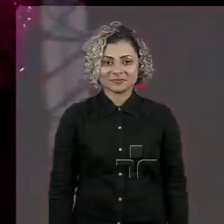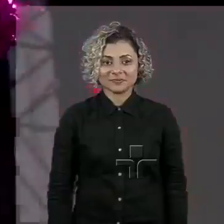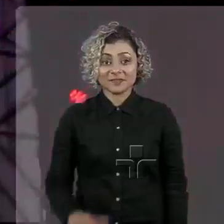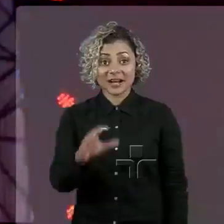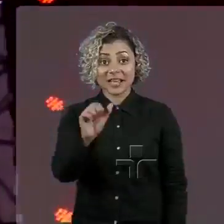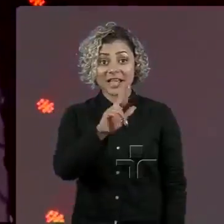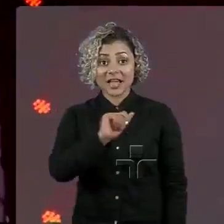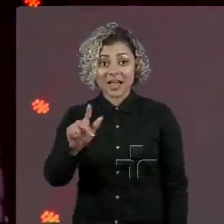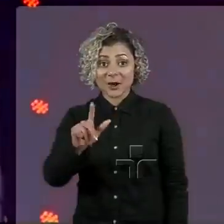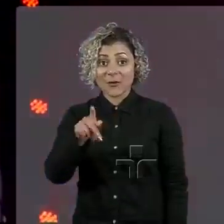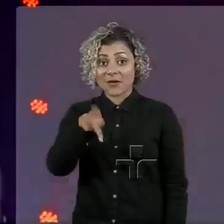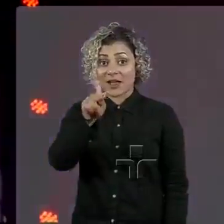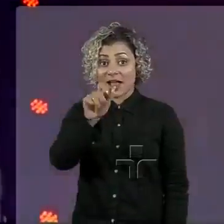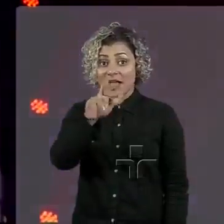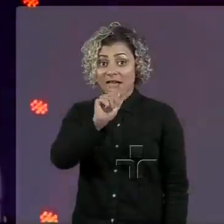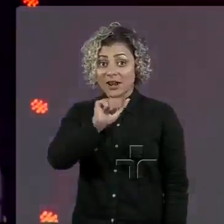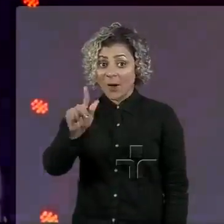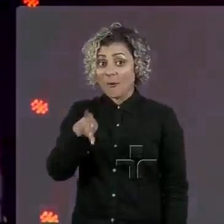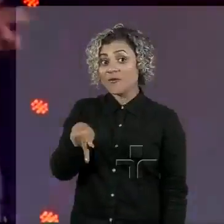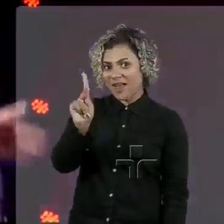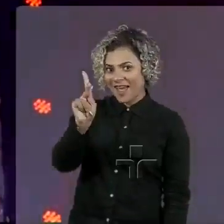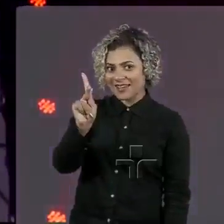Carol Conká.